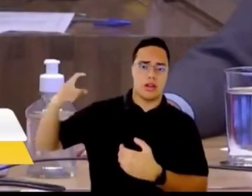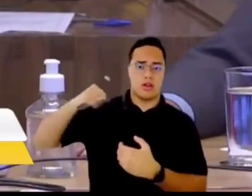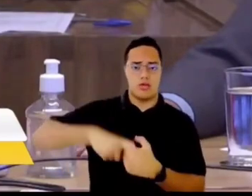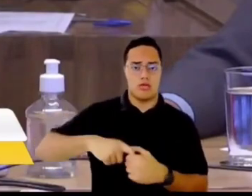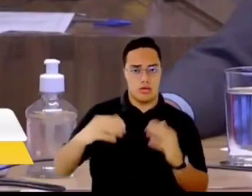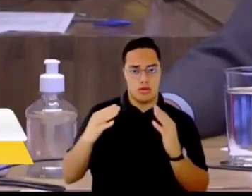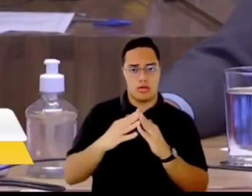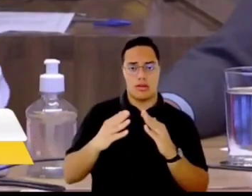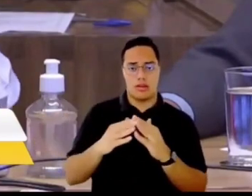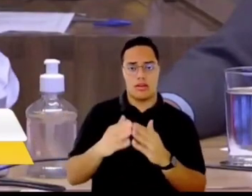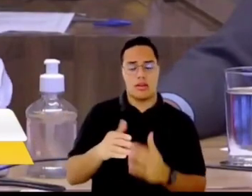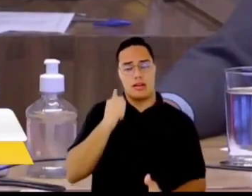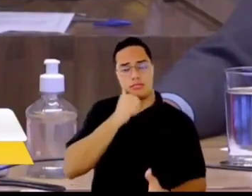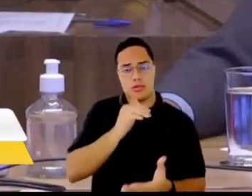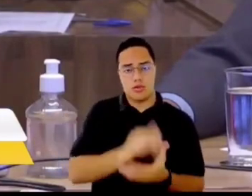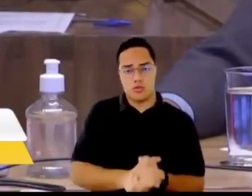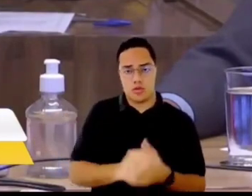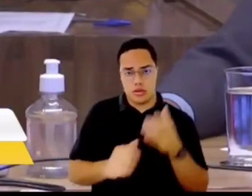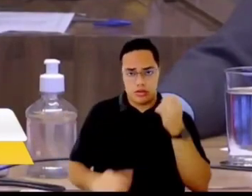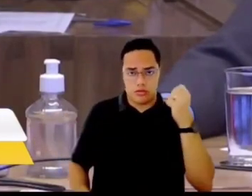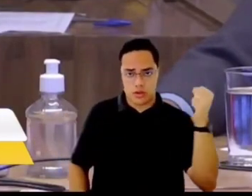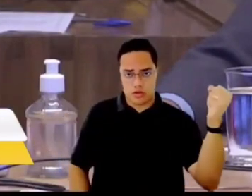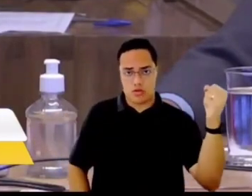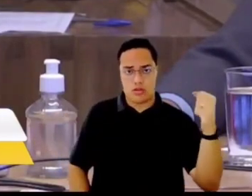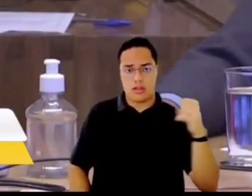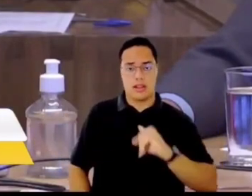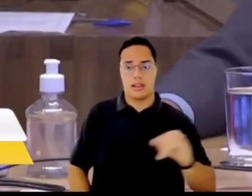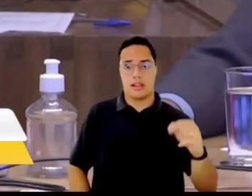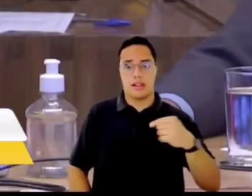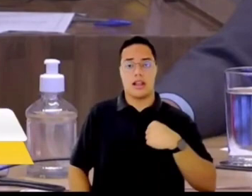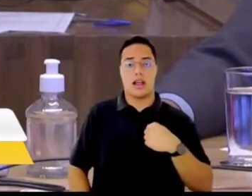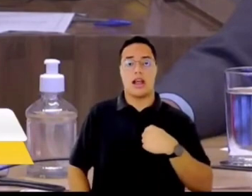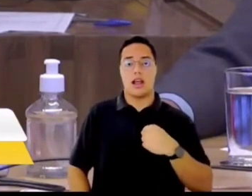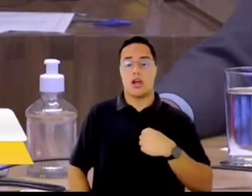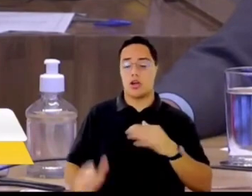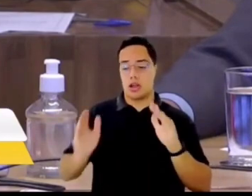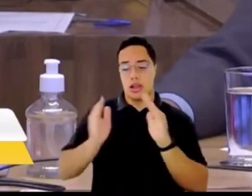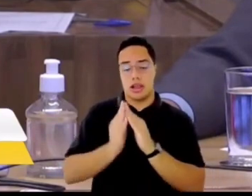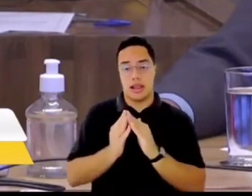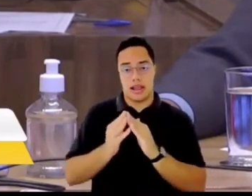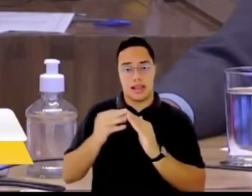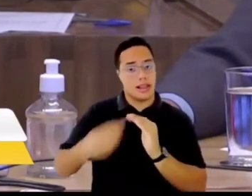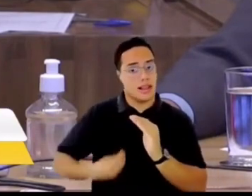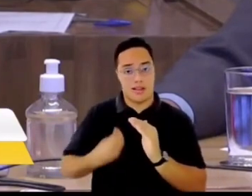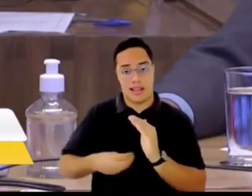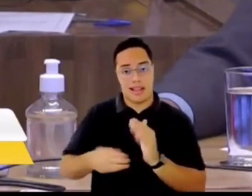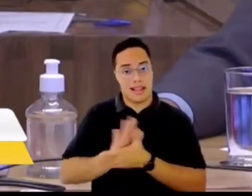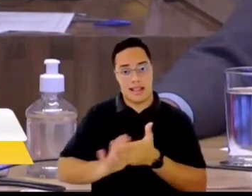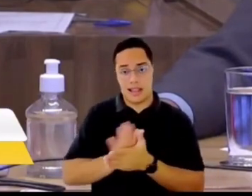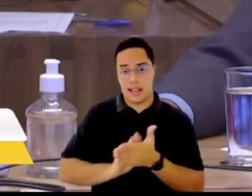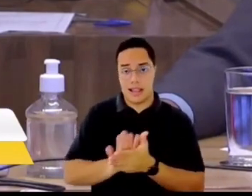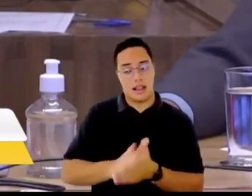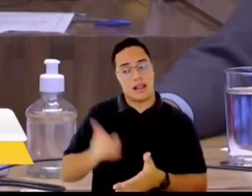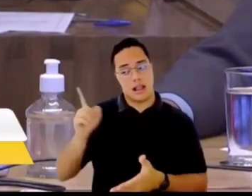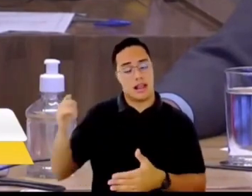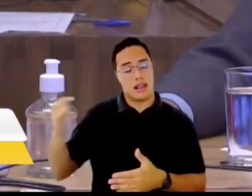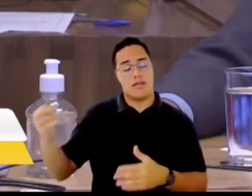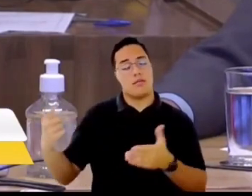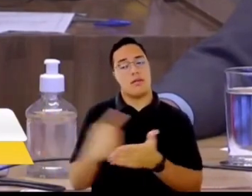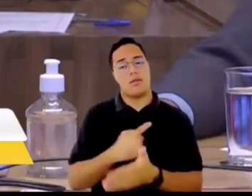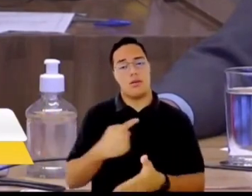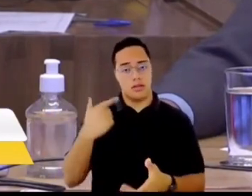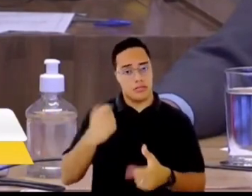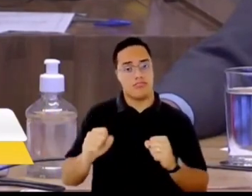esposa viajou e se ela souber que eu estou fora de casa, vai ter problema para mim. Sim. E ele decidiu, então,